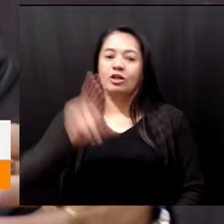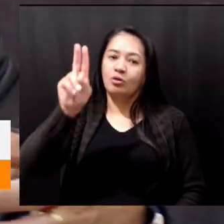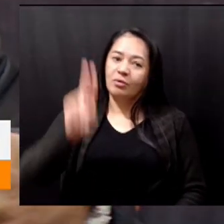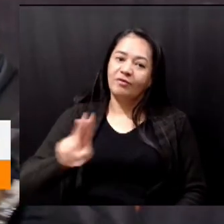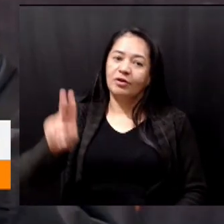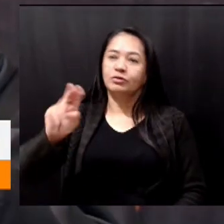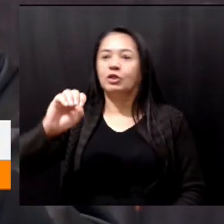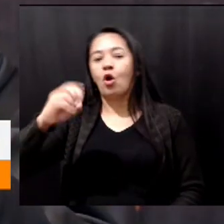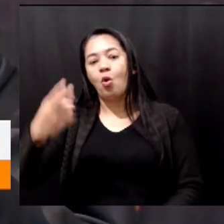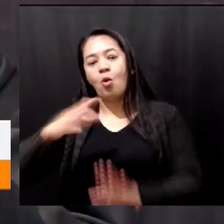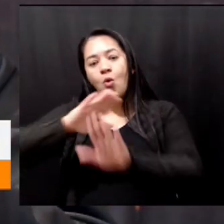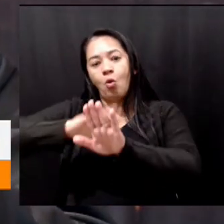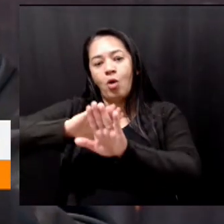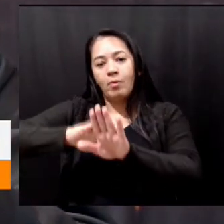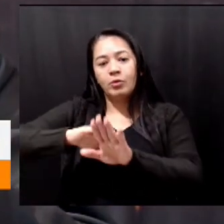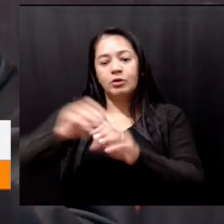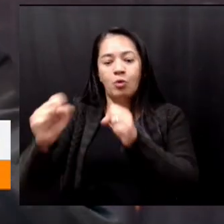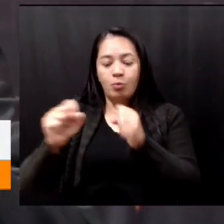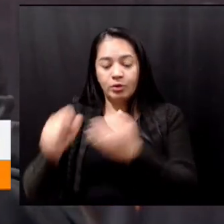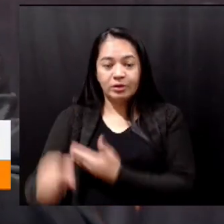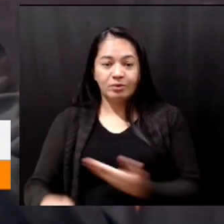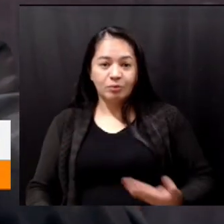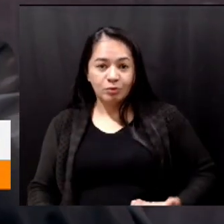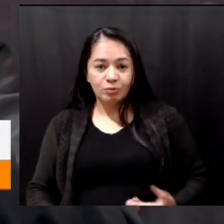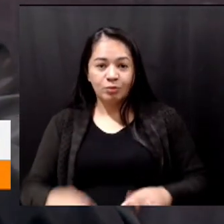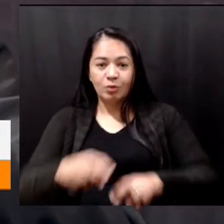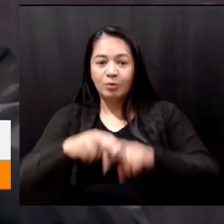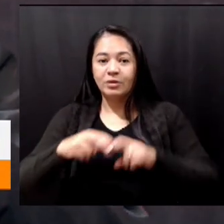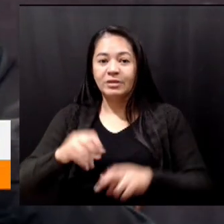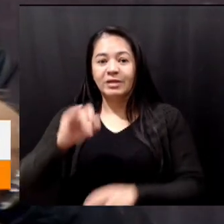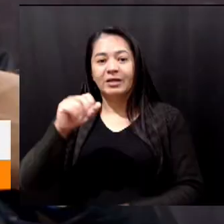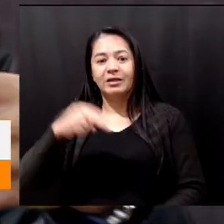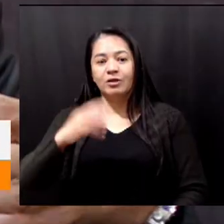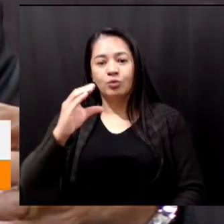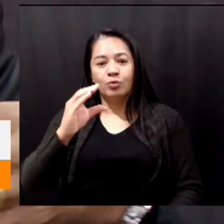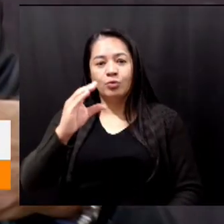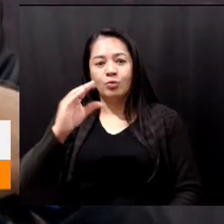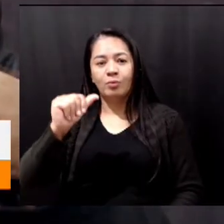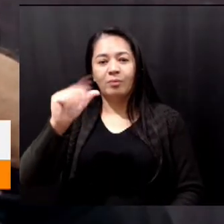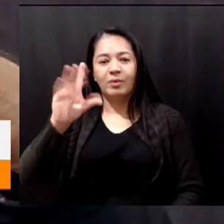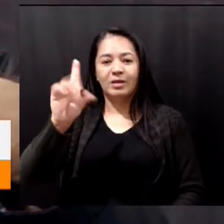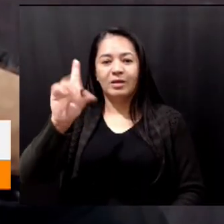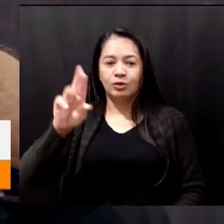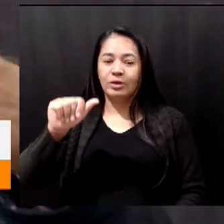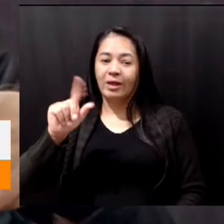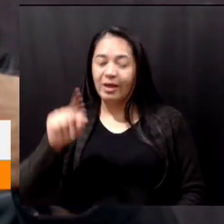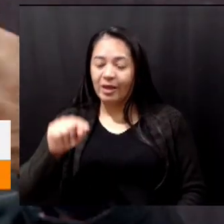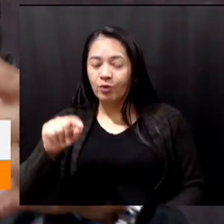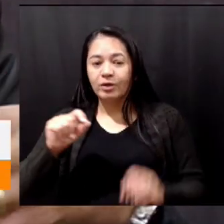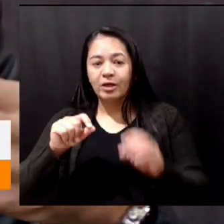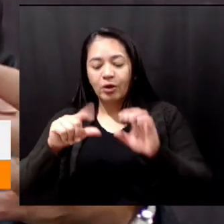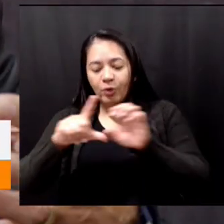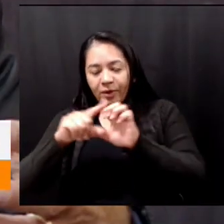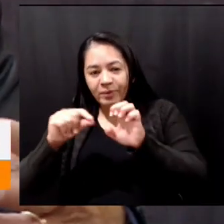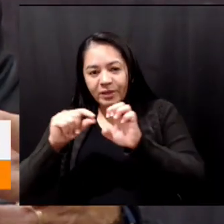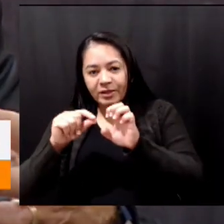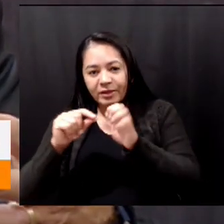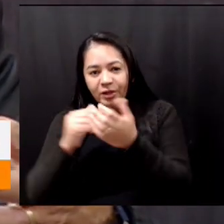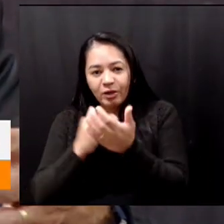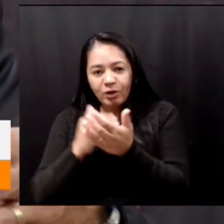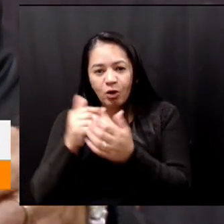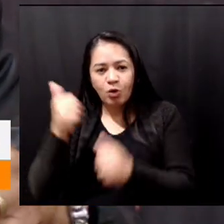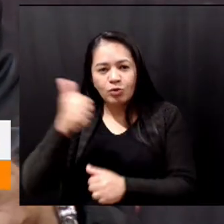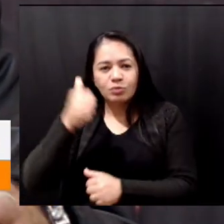Então, a incubadora é aquele ente que faz o empreendedor, em fase bem inicial, vir fazer os primeiros testes da sua